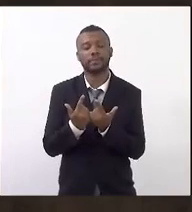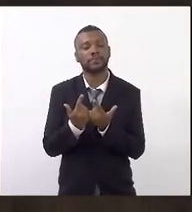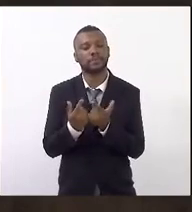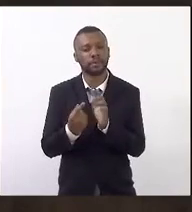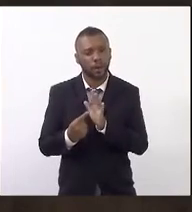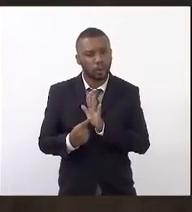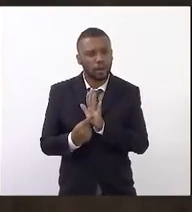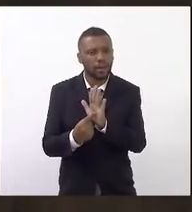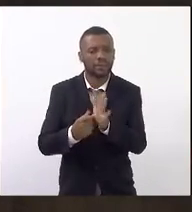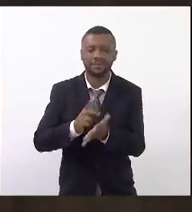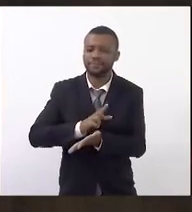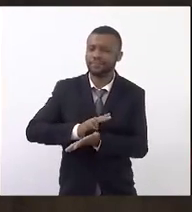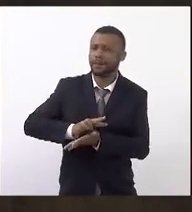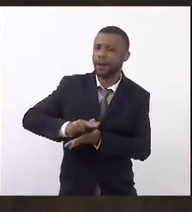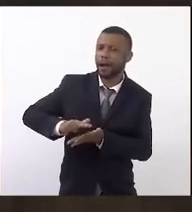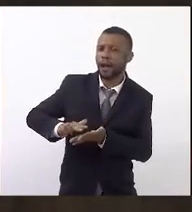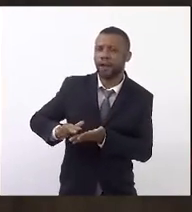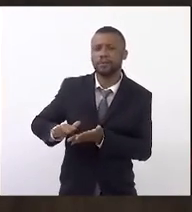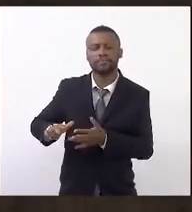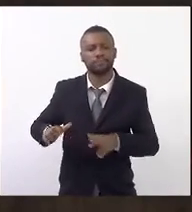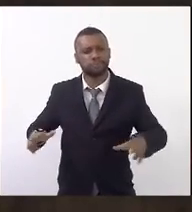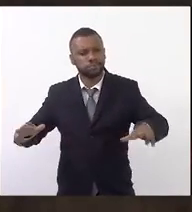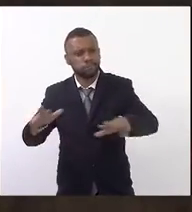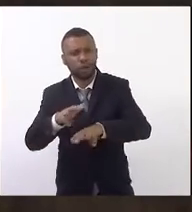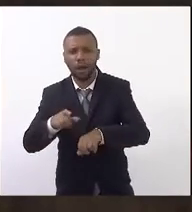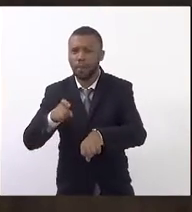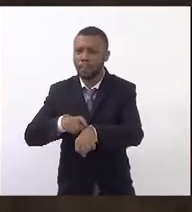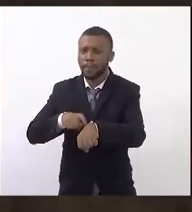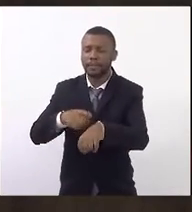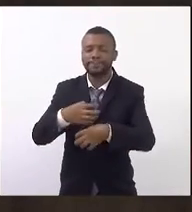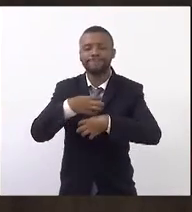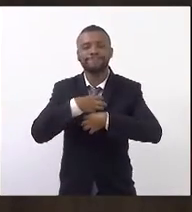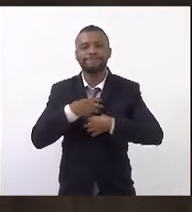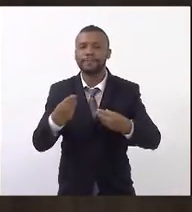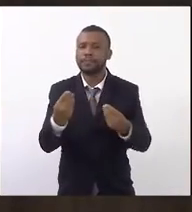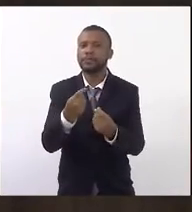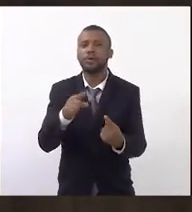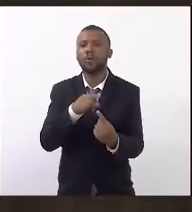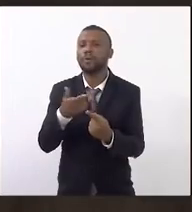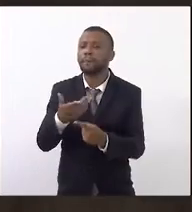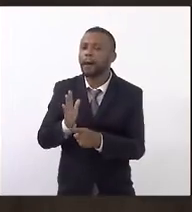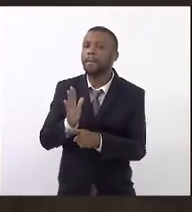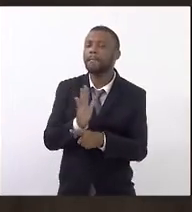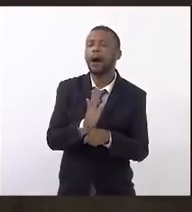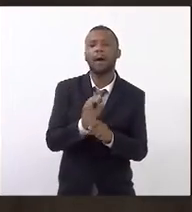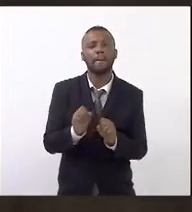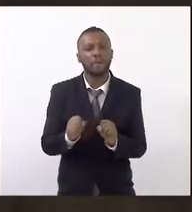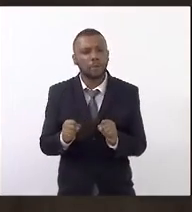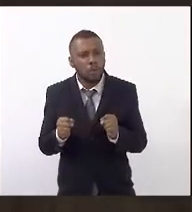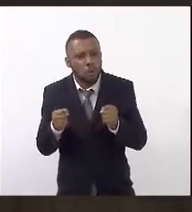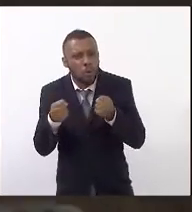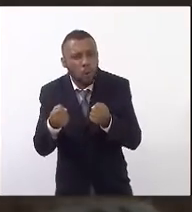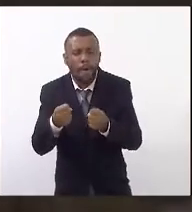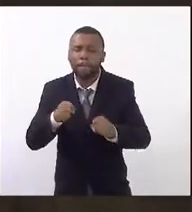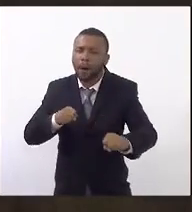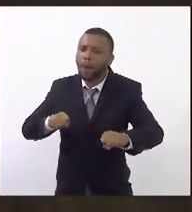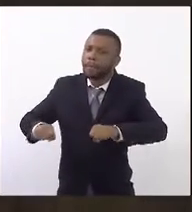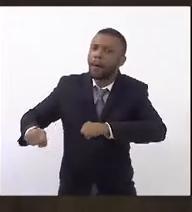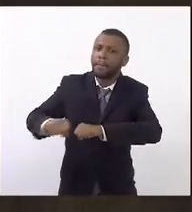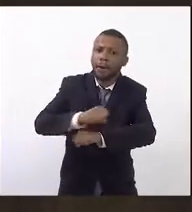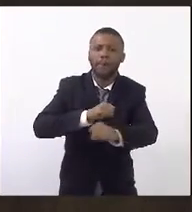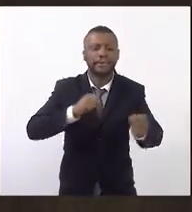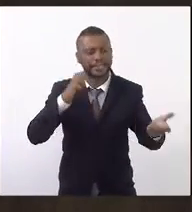episódios sensibilidade para contribuir no enfrentamento dessas